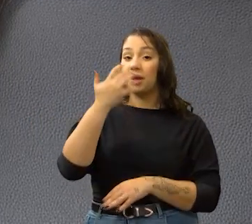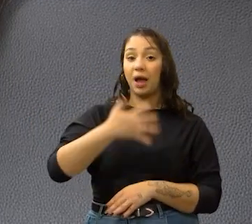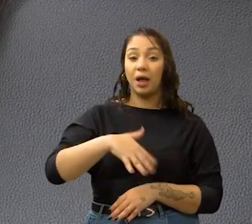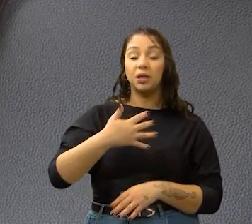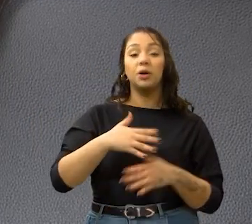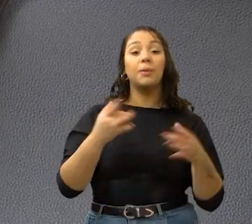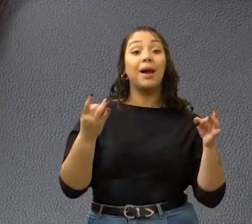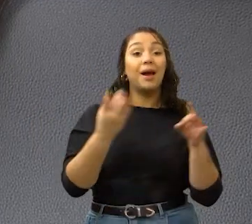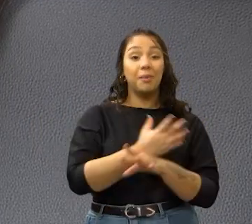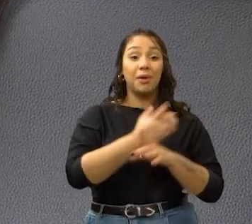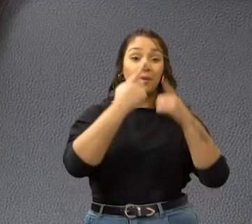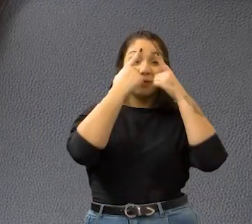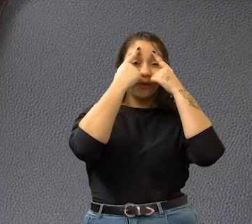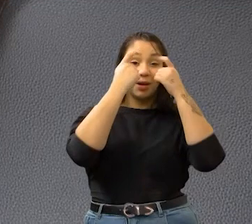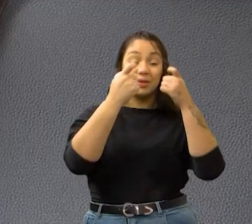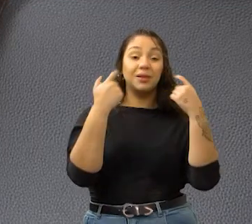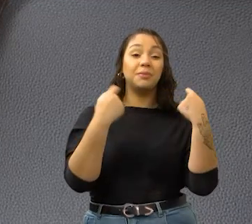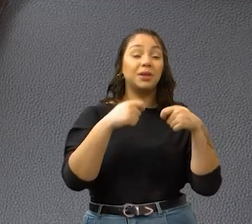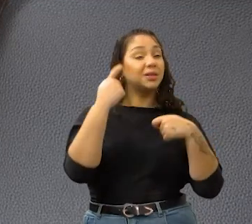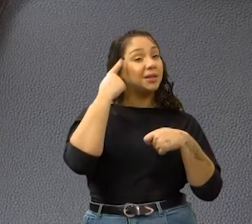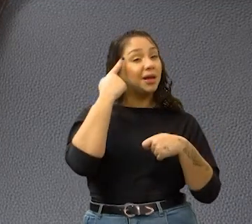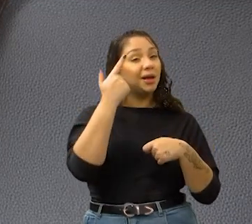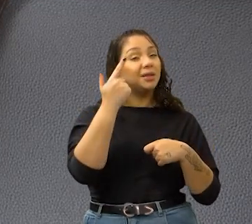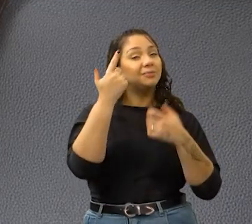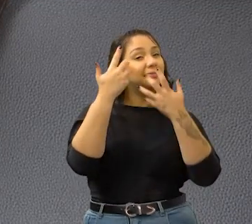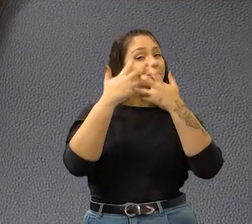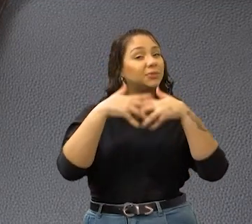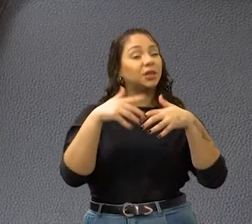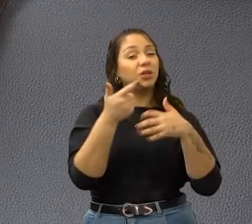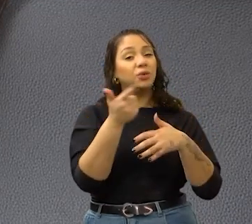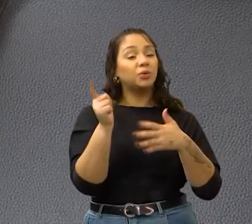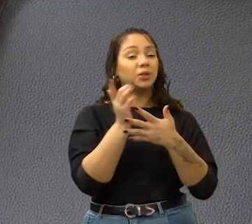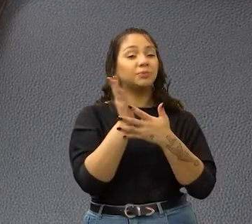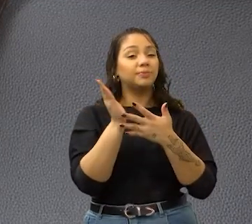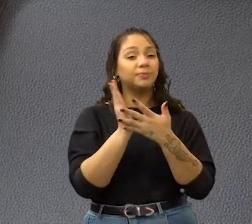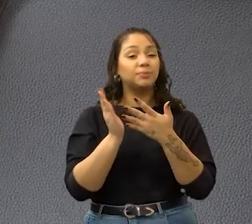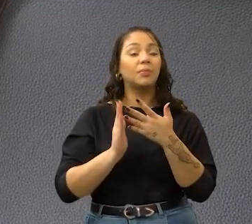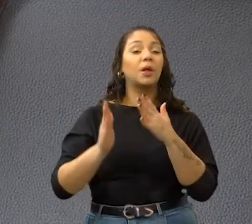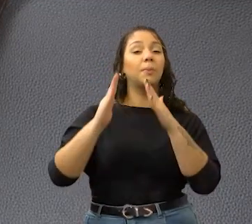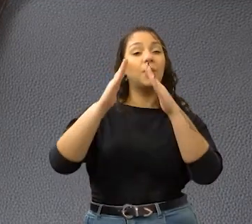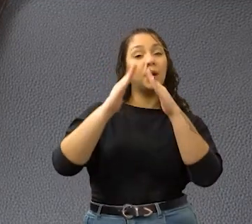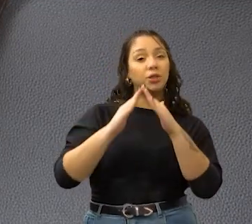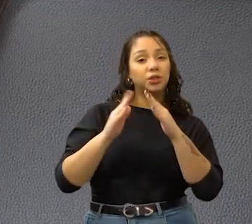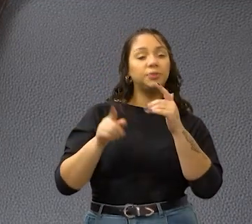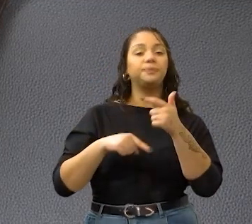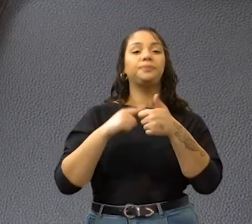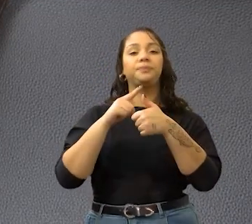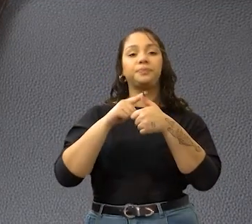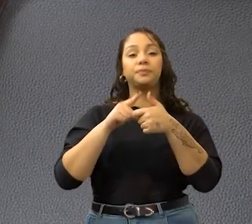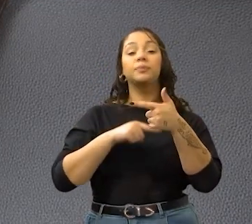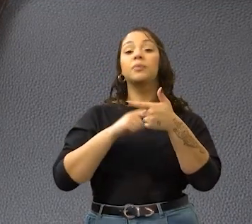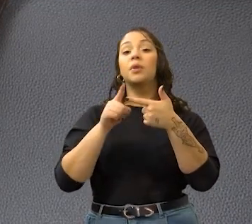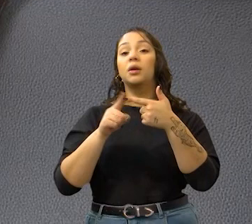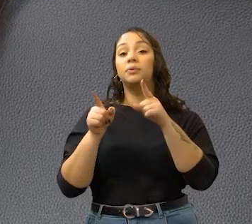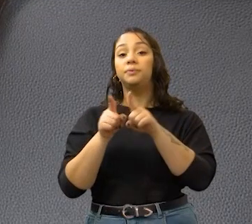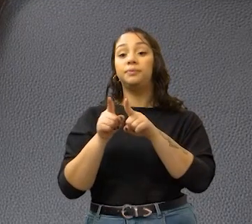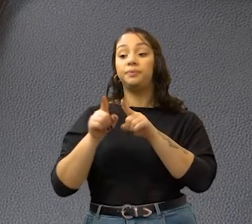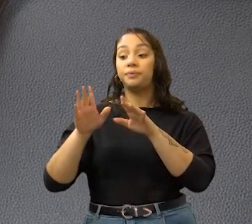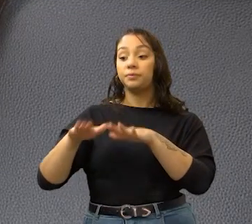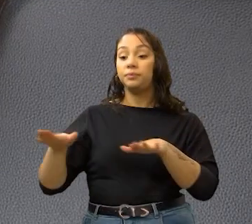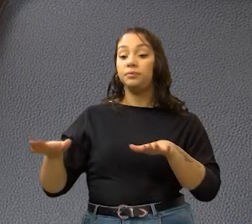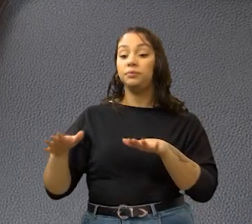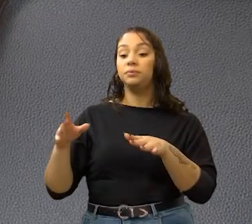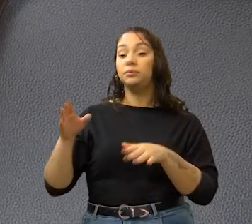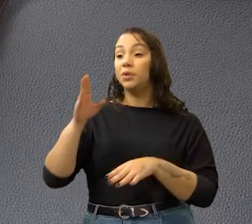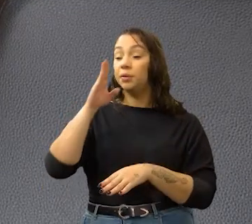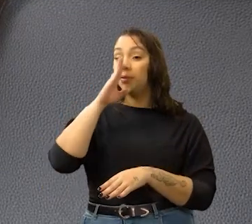você interromper o ciclo de violência, você precisa pensar em outras coisas também. Você precisa pensar em moradia, você precisa pensar na realocação das